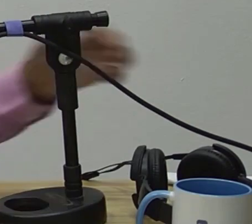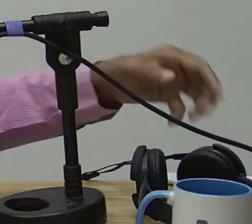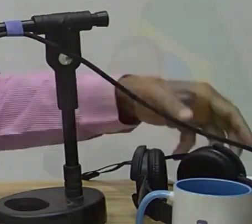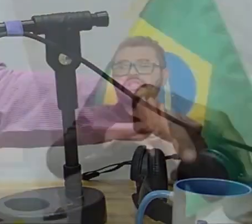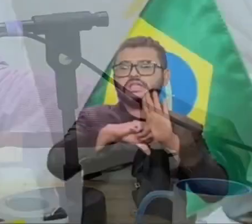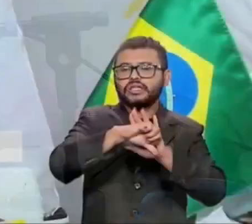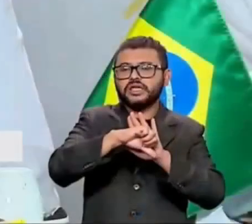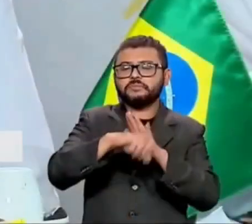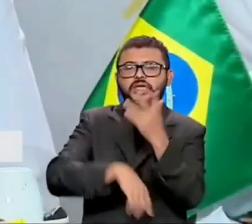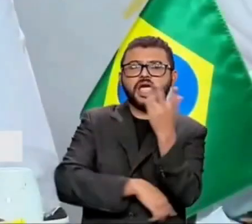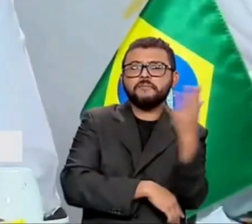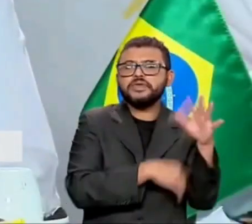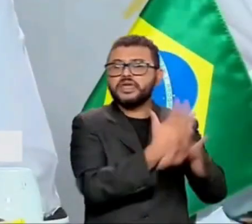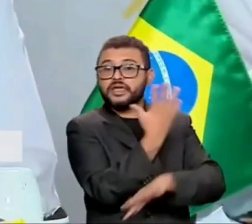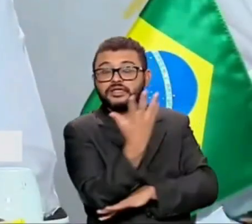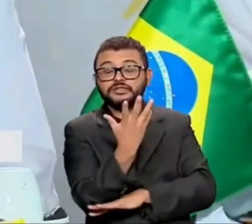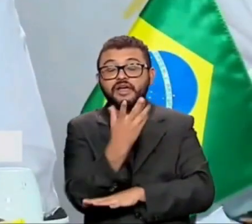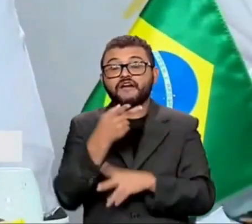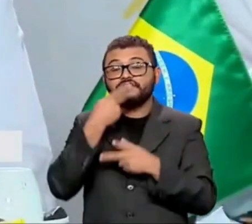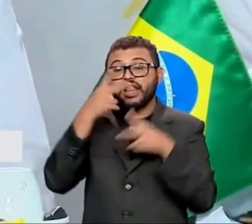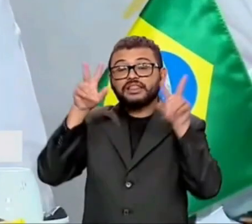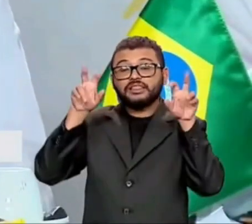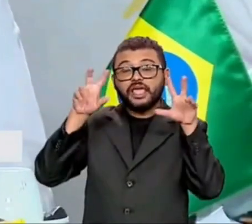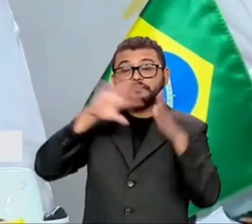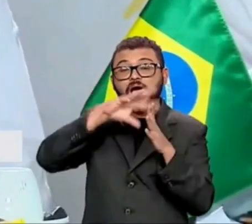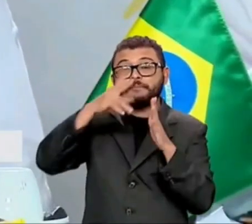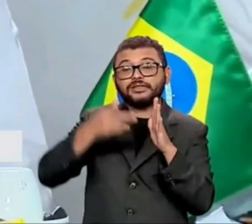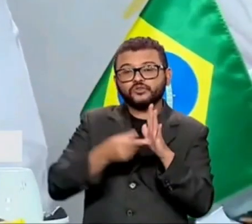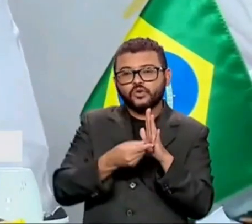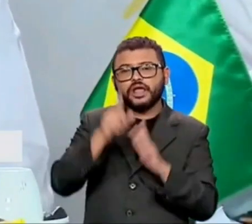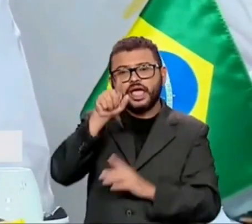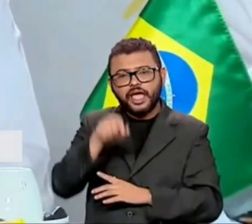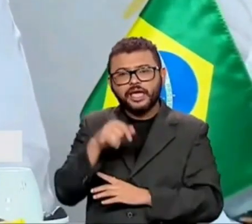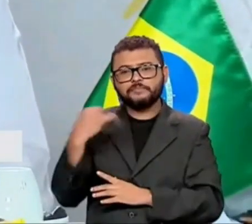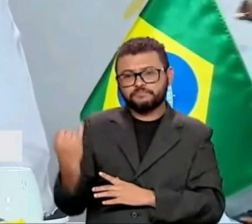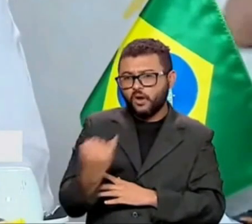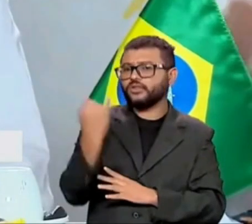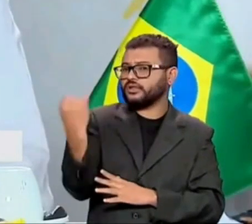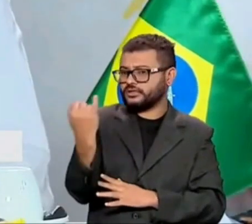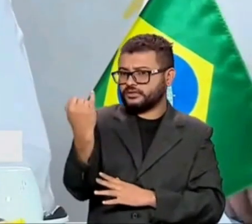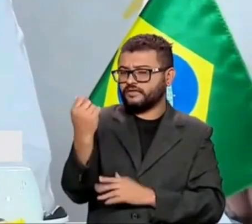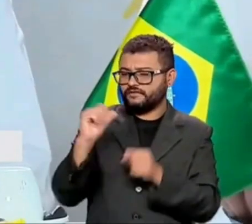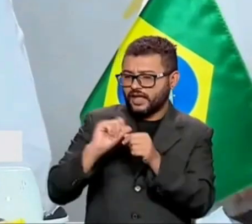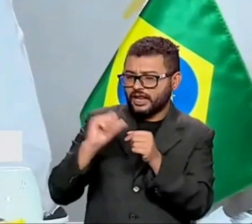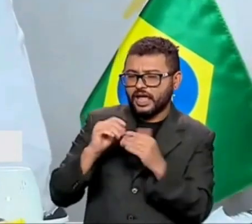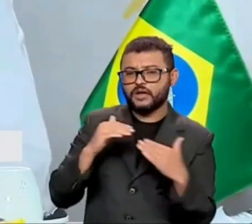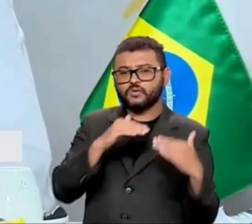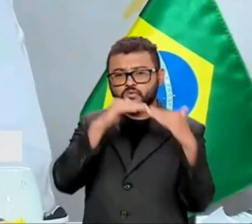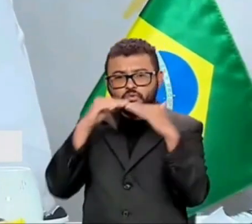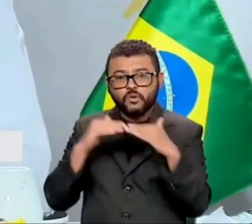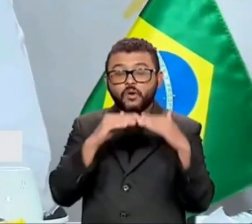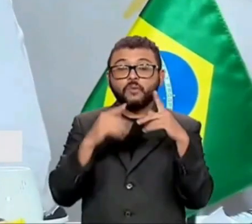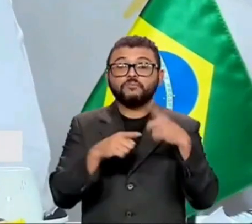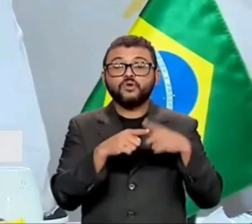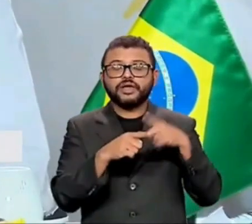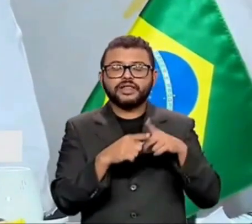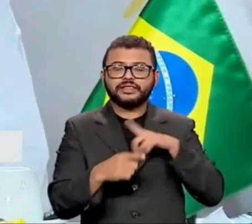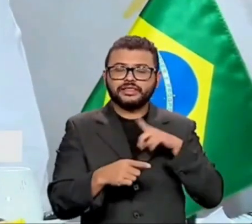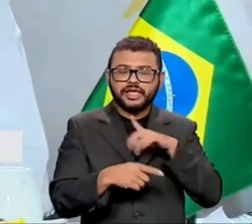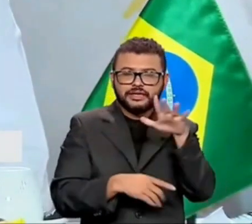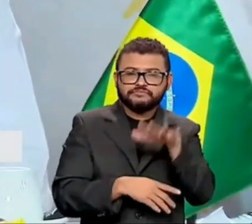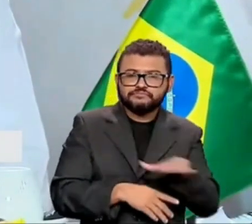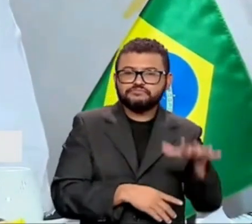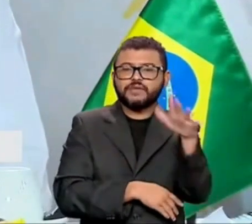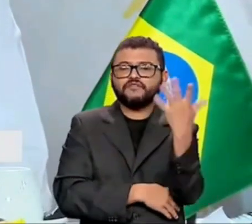ouvi-lo. Falar da Amazônia é falar de superlativos. Ela abriga a maior